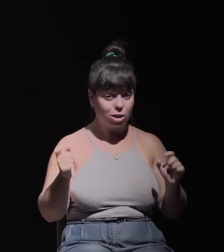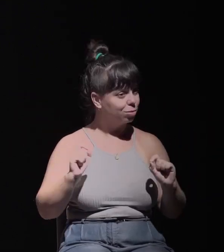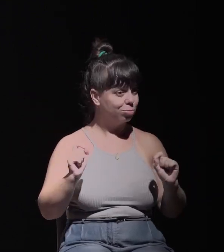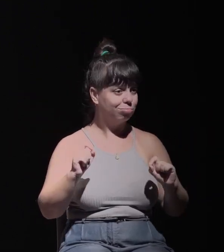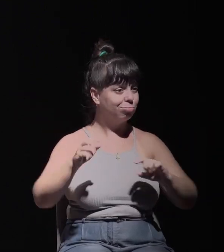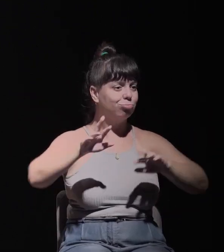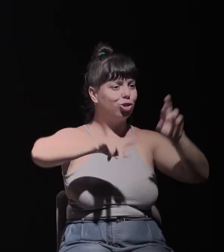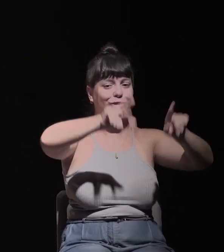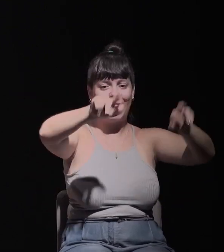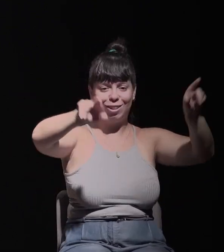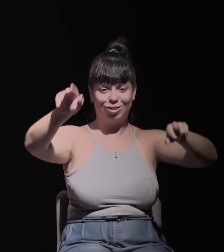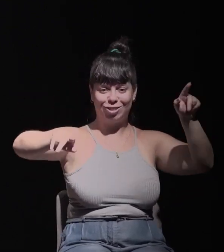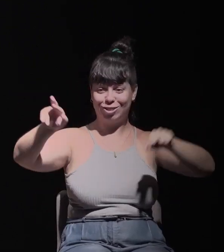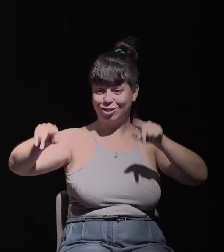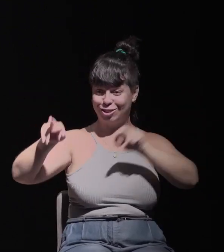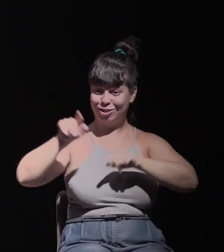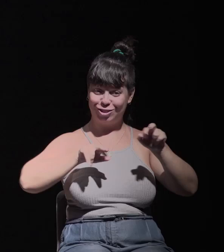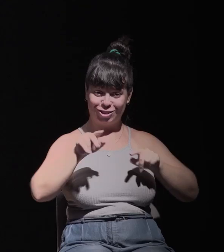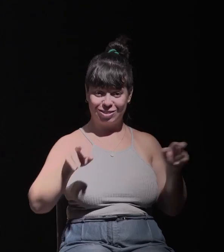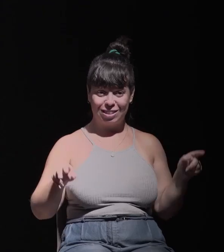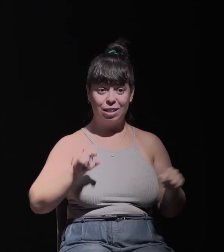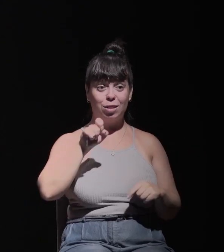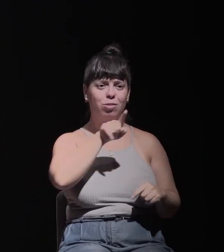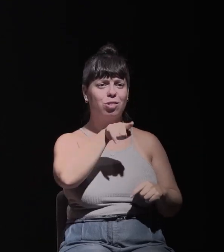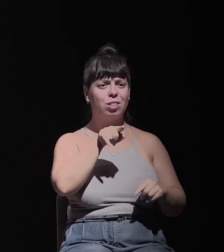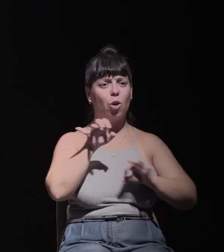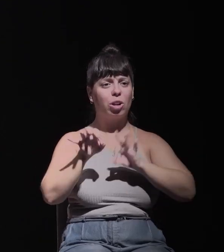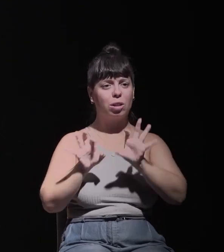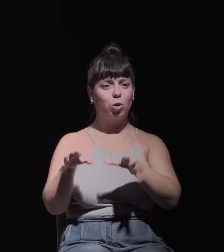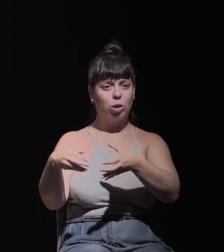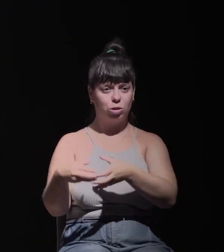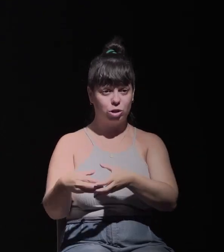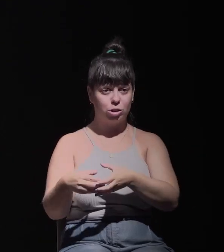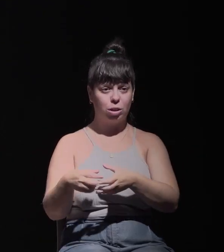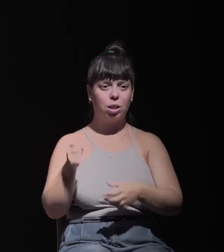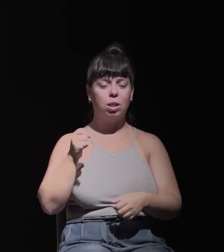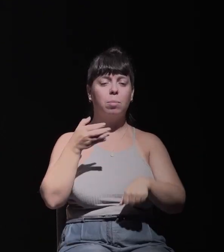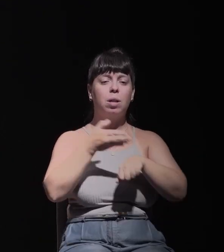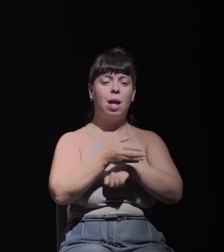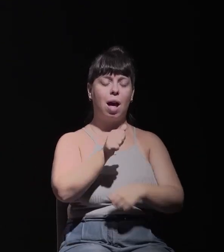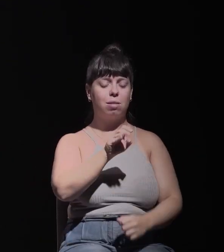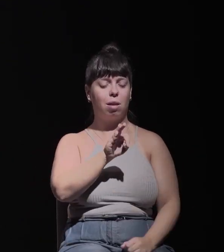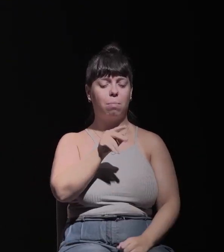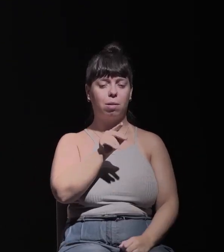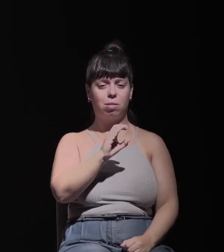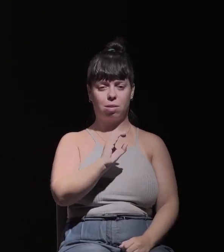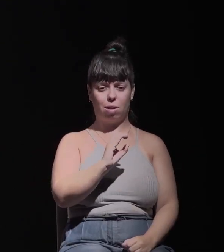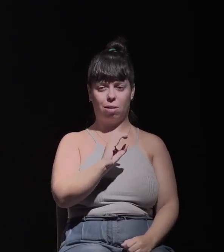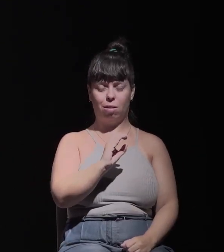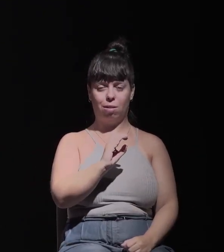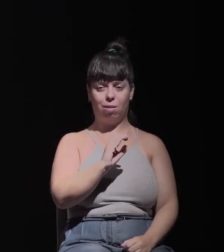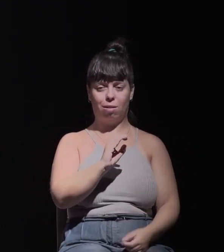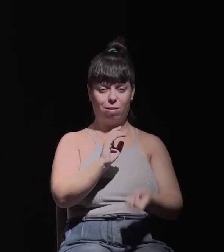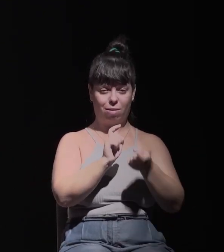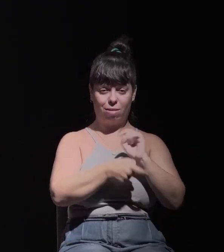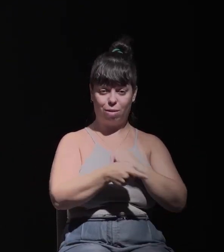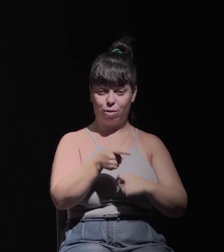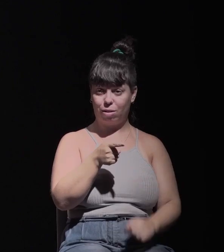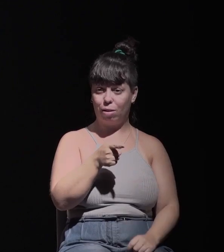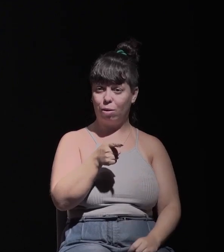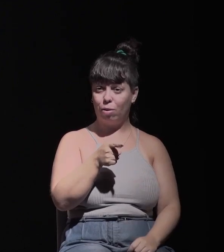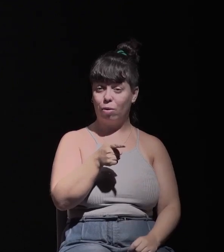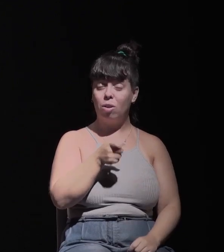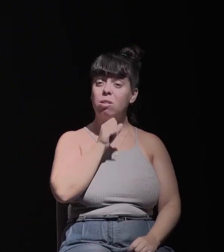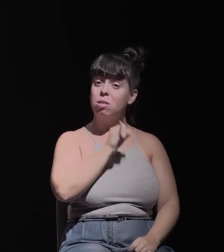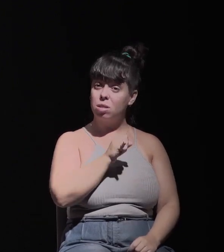diferentes. Se vocês estiverem organizados em coletivos, se vocês participarem de ATPC, se vocês estão junto